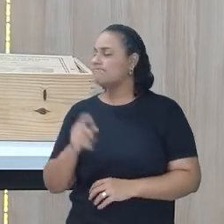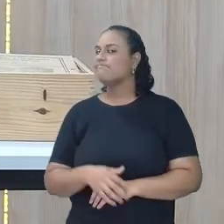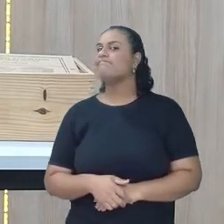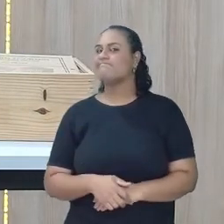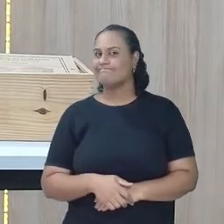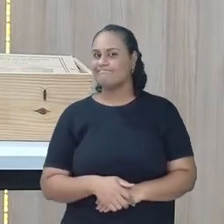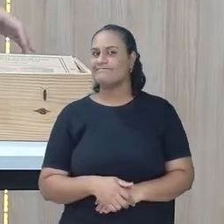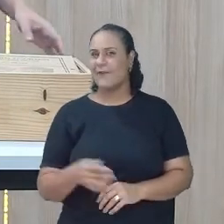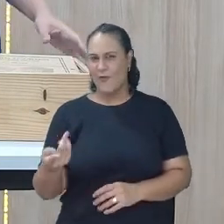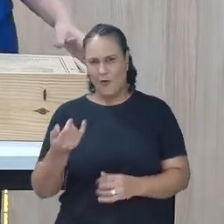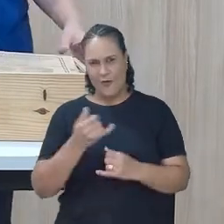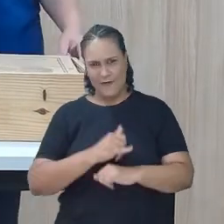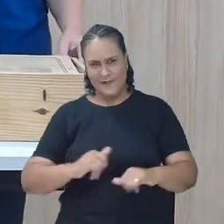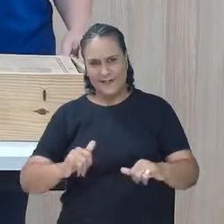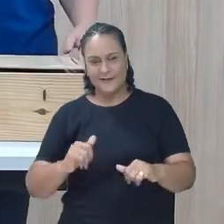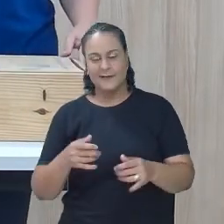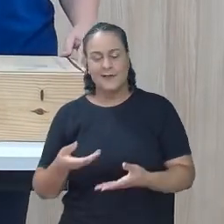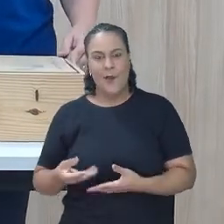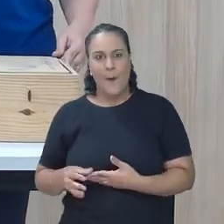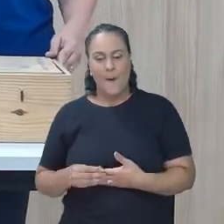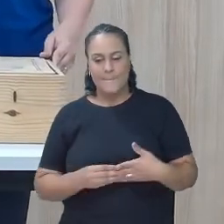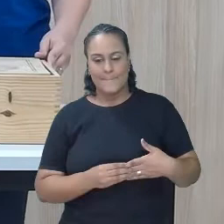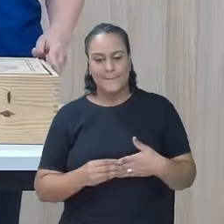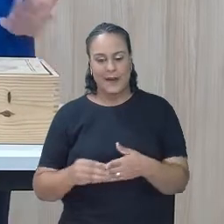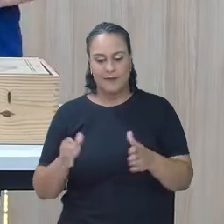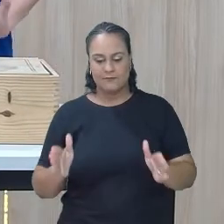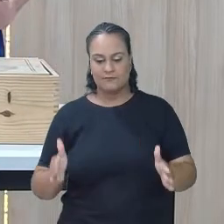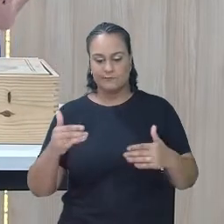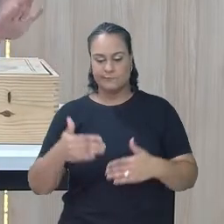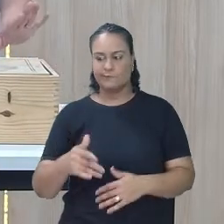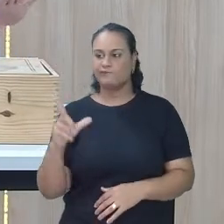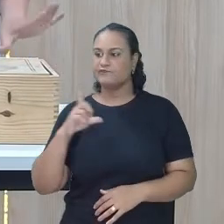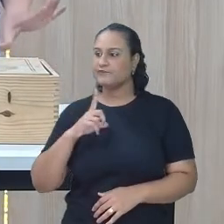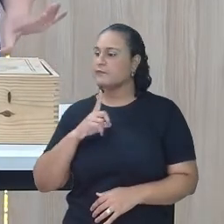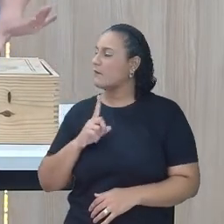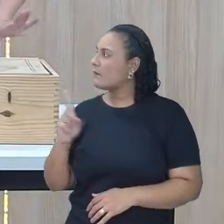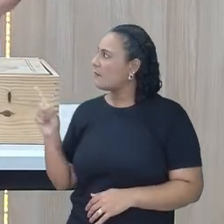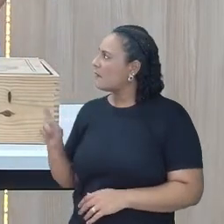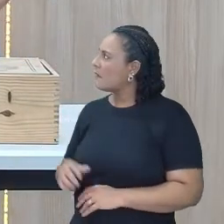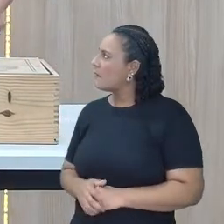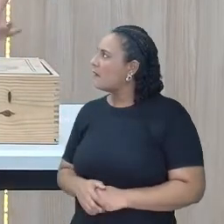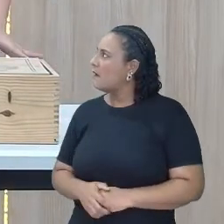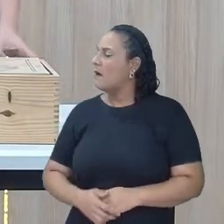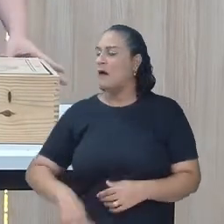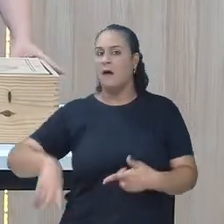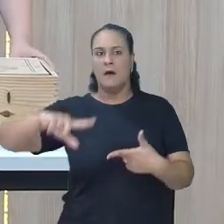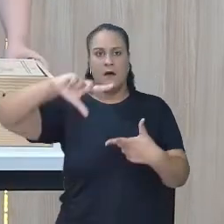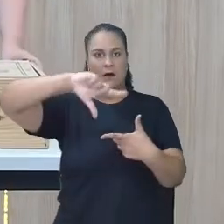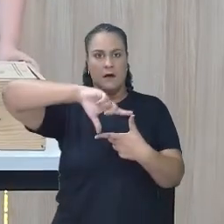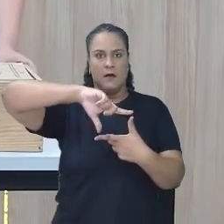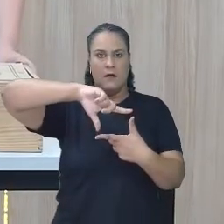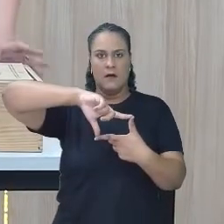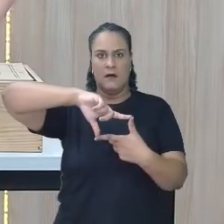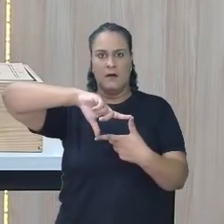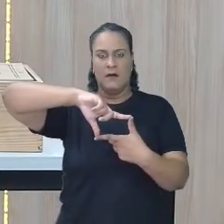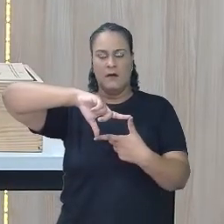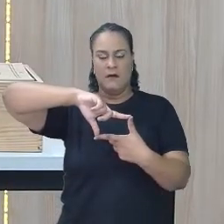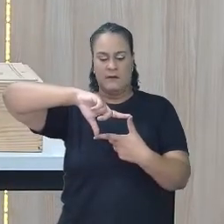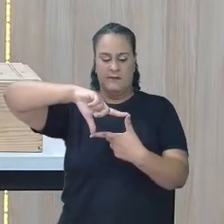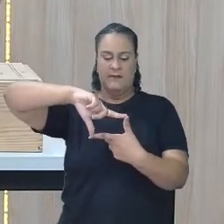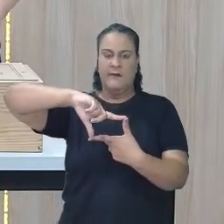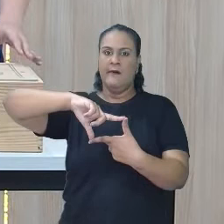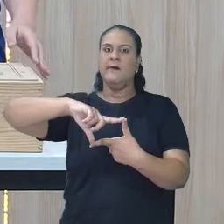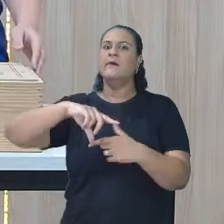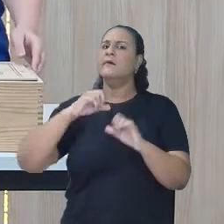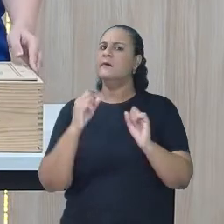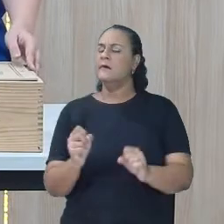gente perceber. Aqui, por exemplo, eu tenho um bloco retangular grandão. E aí, nesse bloco retangular grandão, ó, a gente